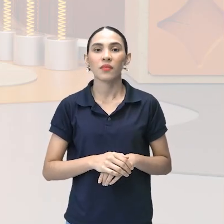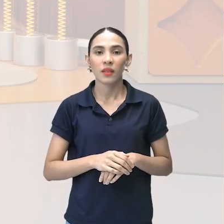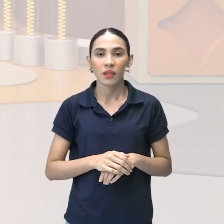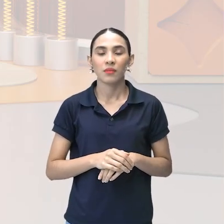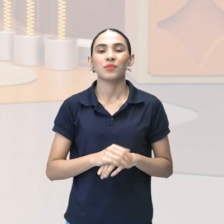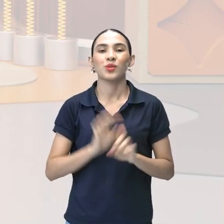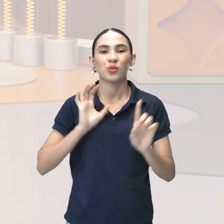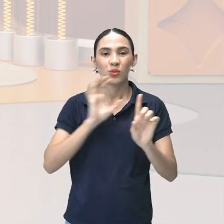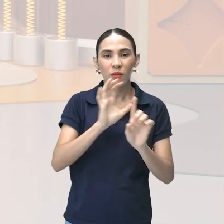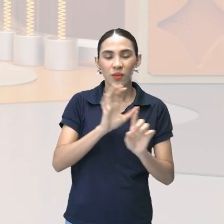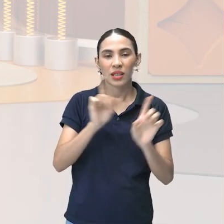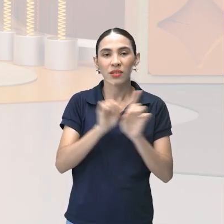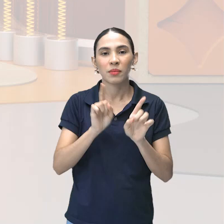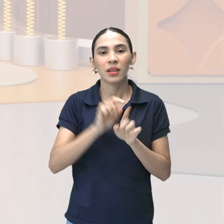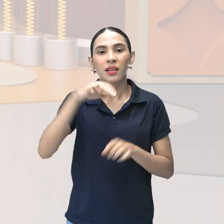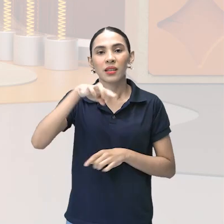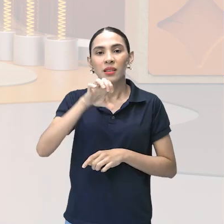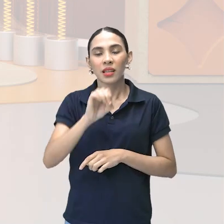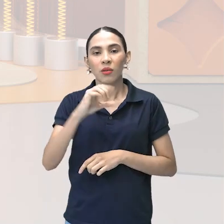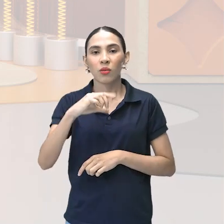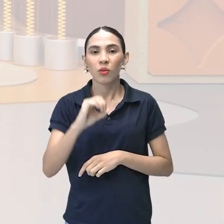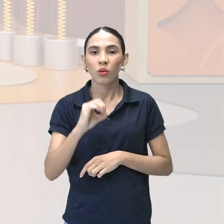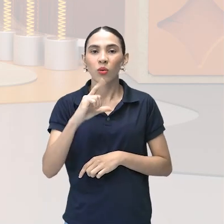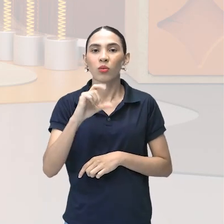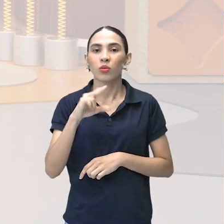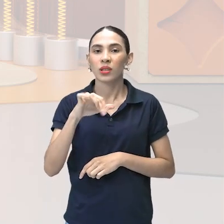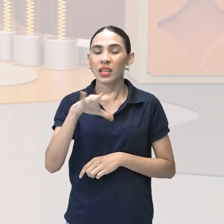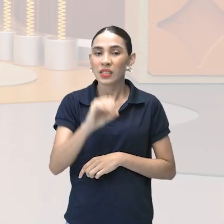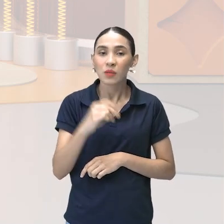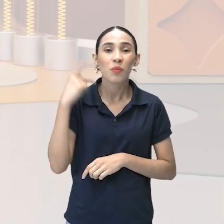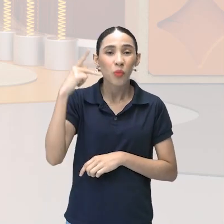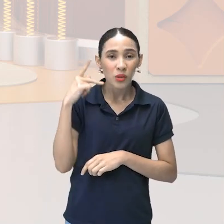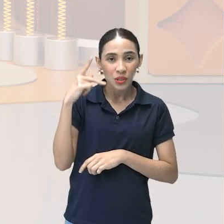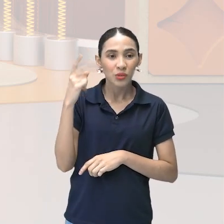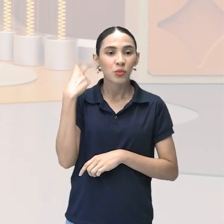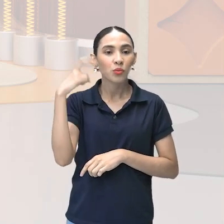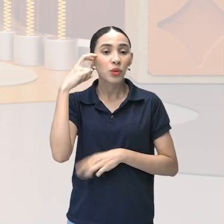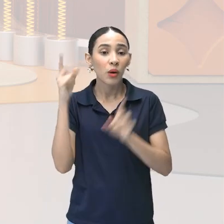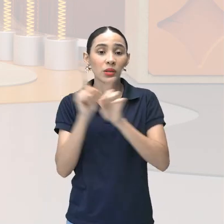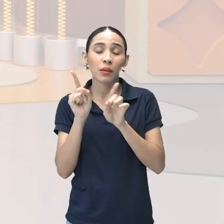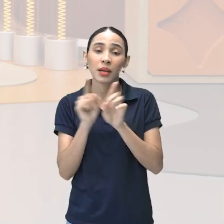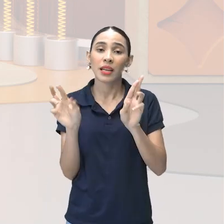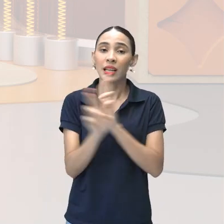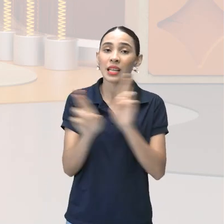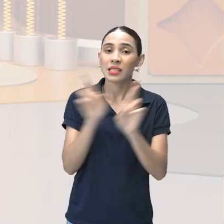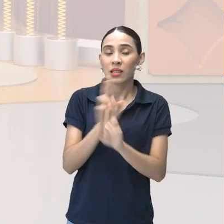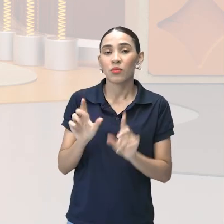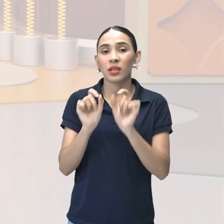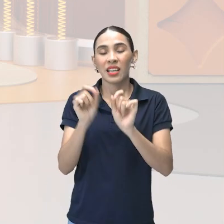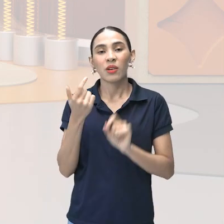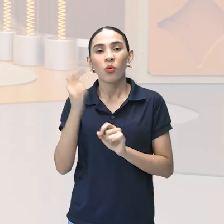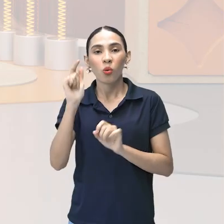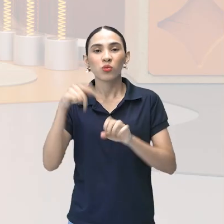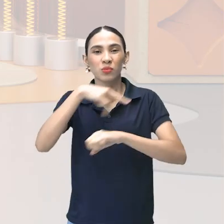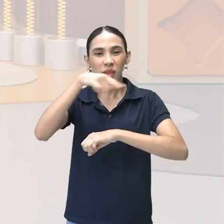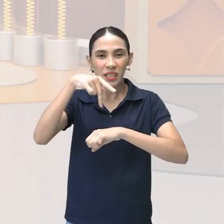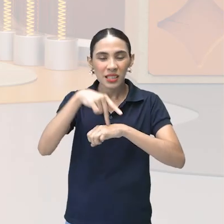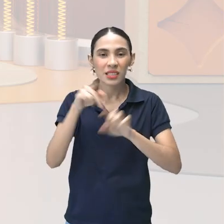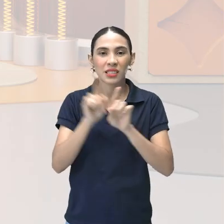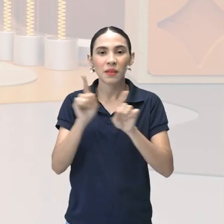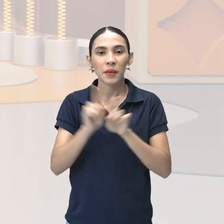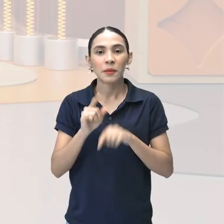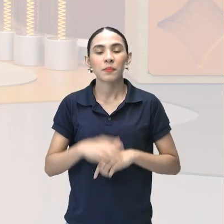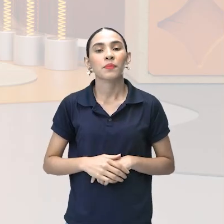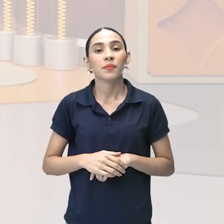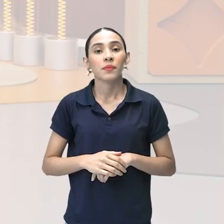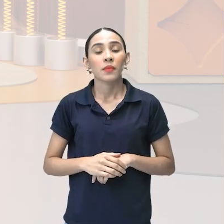de neocolonialismo, né? E também ali o domínio político, cultural em relação a esses outros países, a